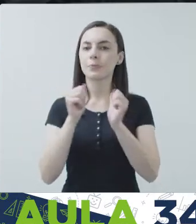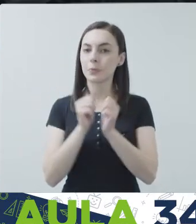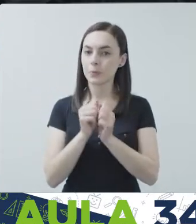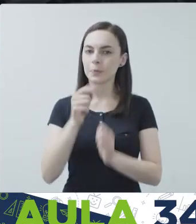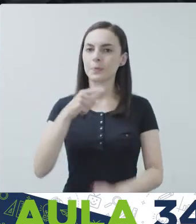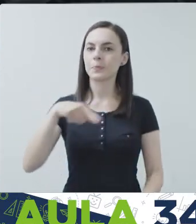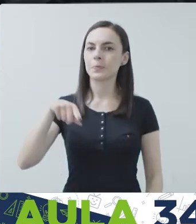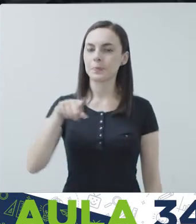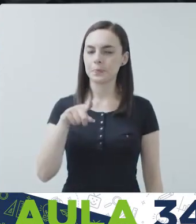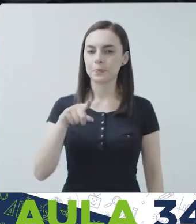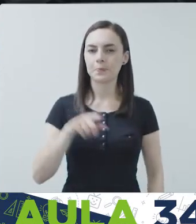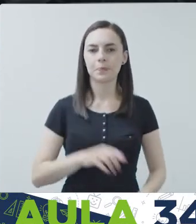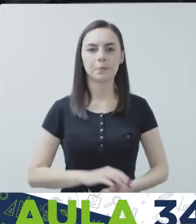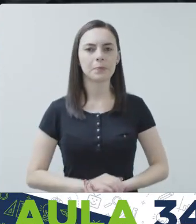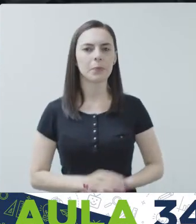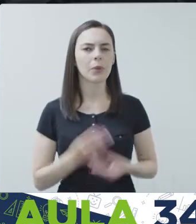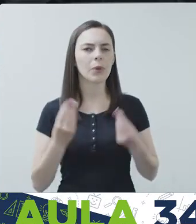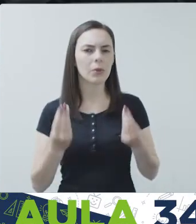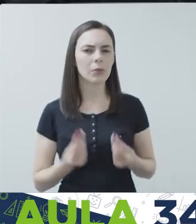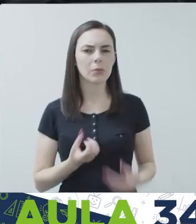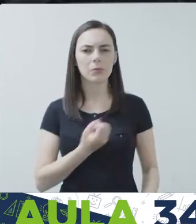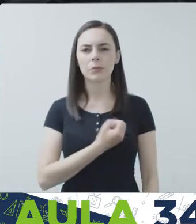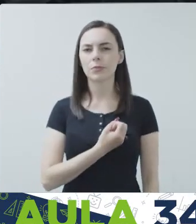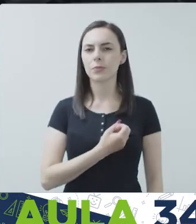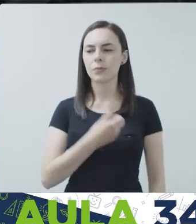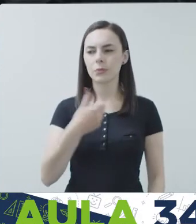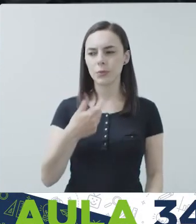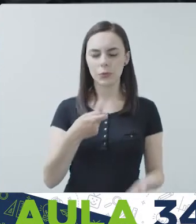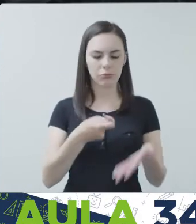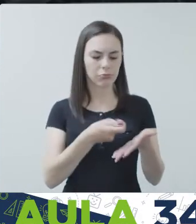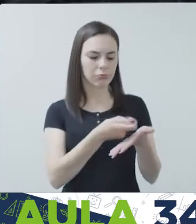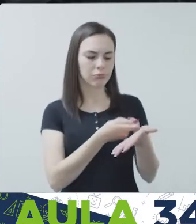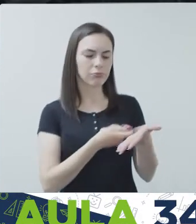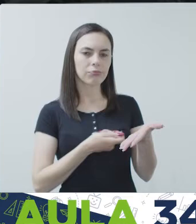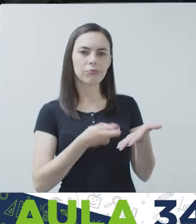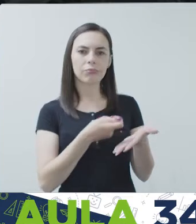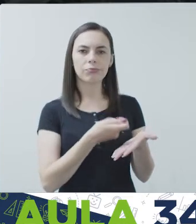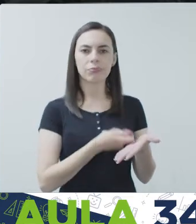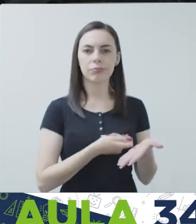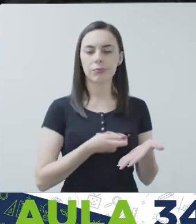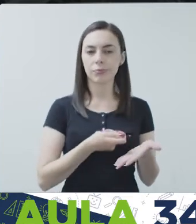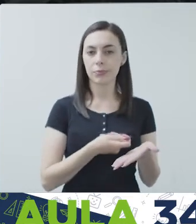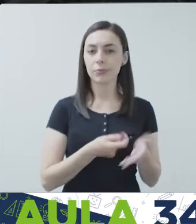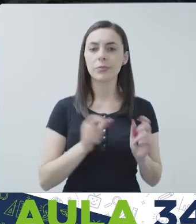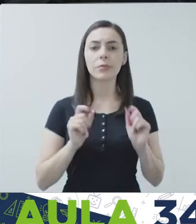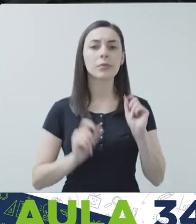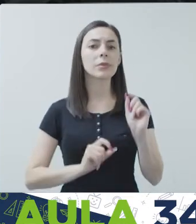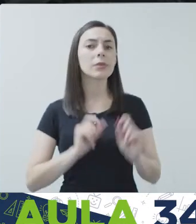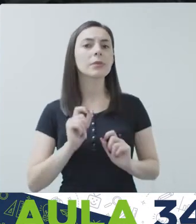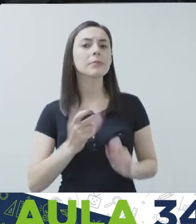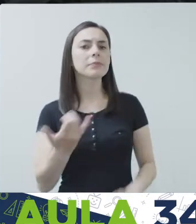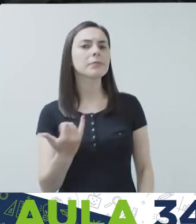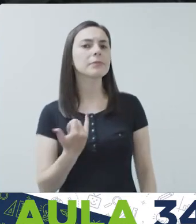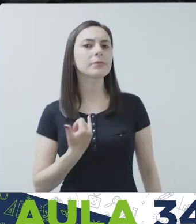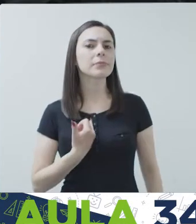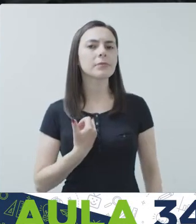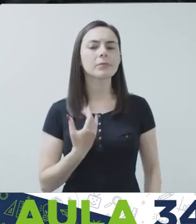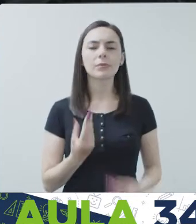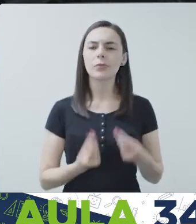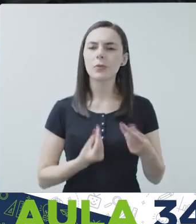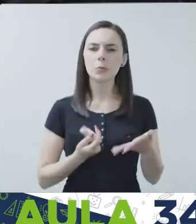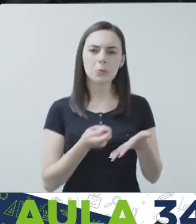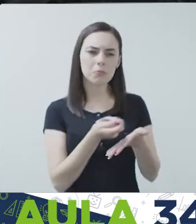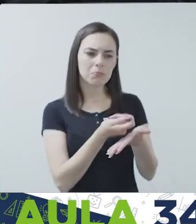vocês. O traçado do número 1. Quem vai dizer bem alto aí como é que a gente faz